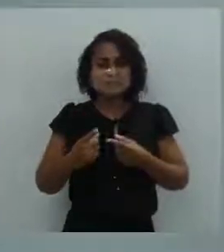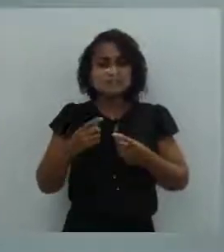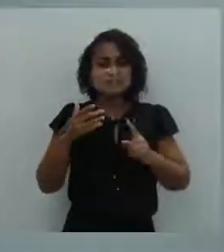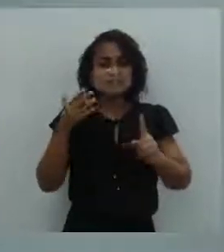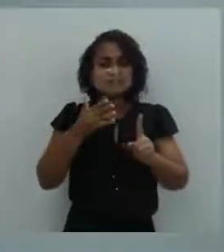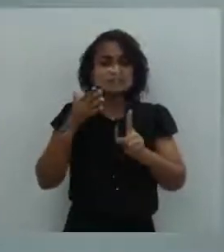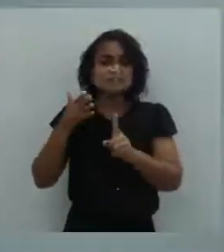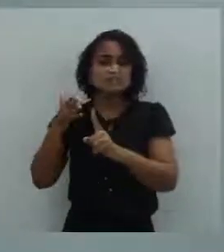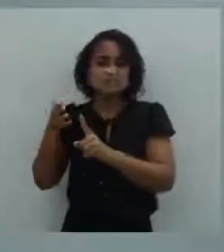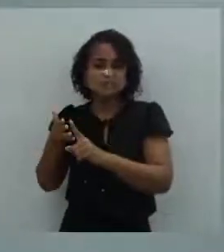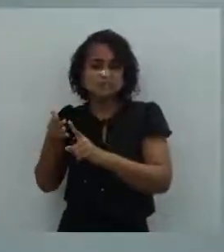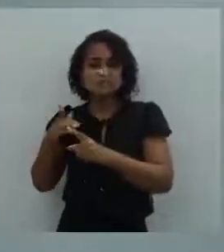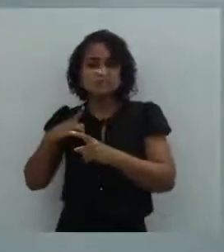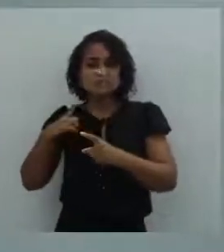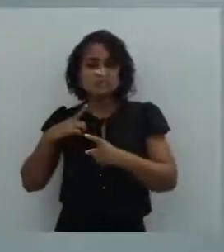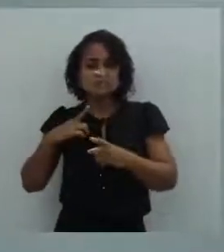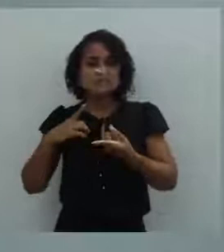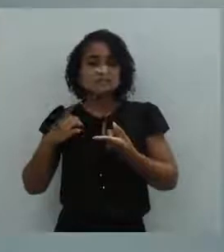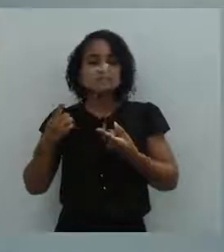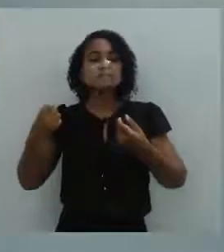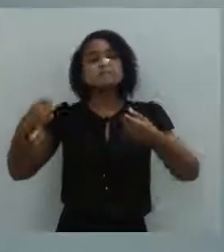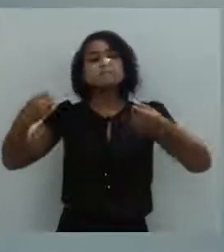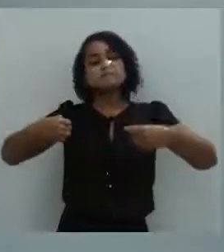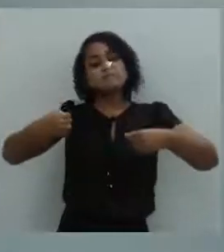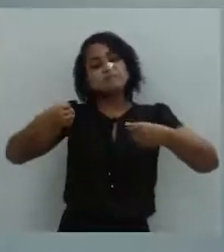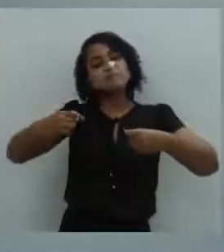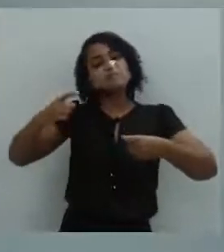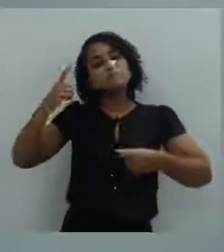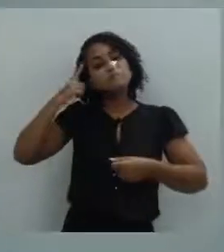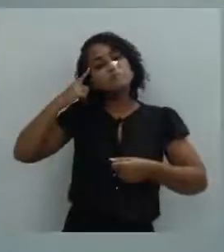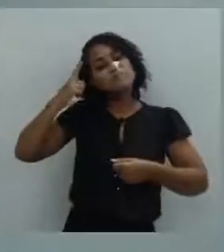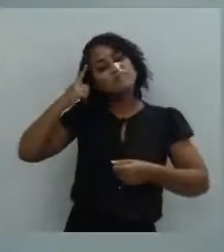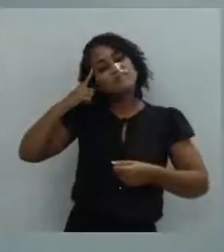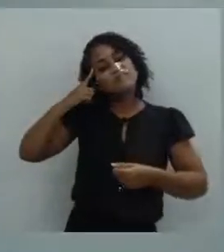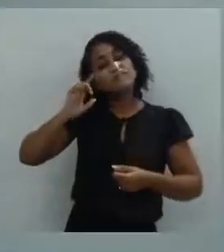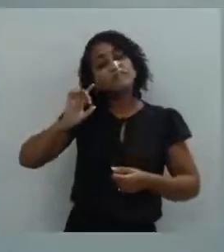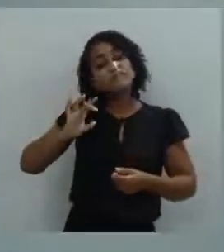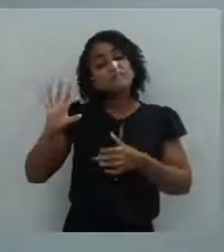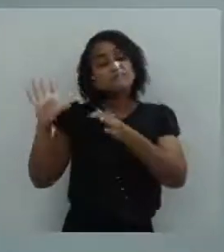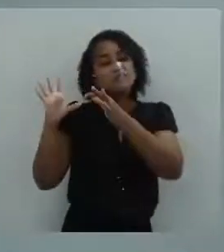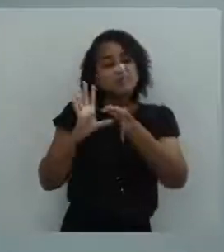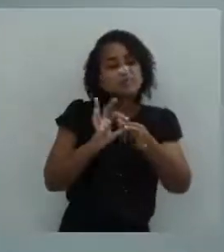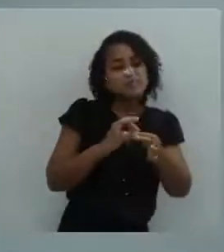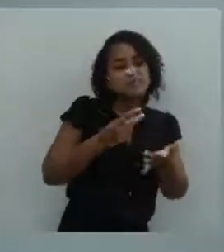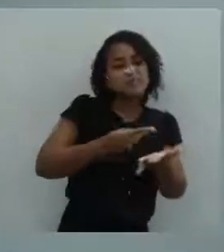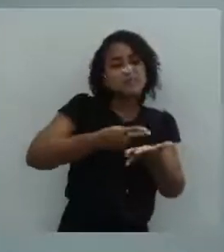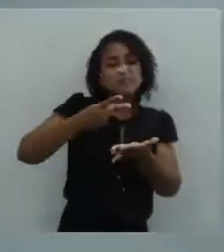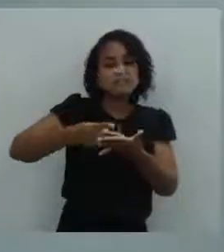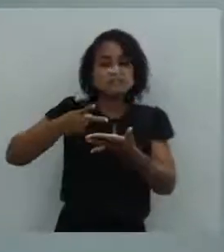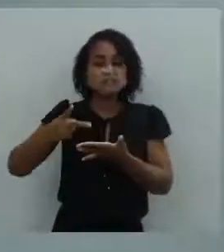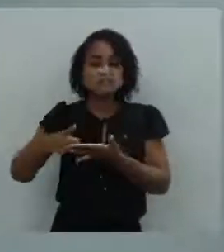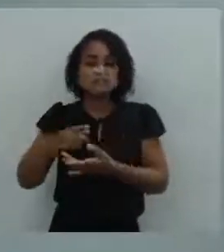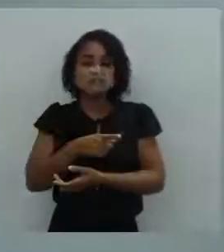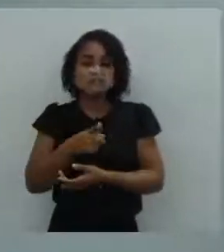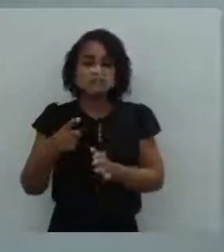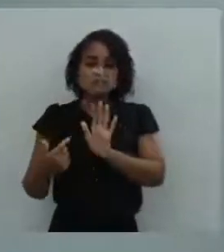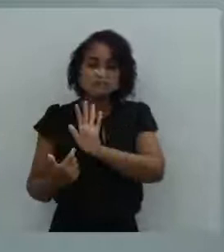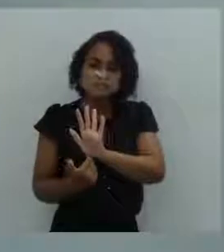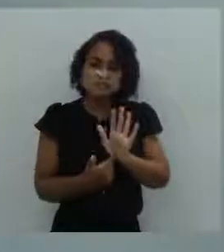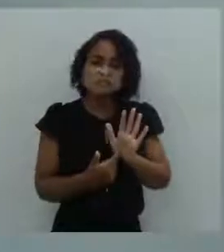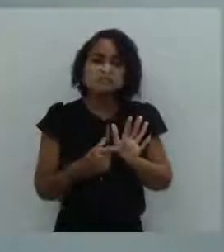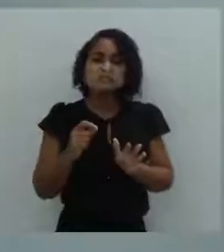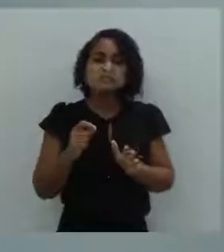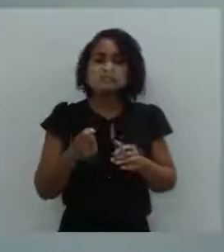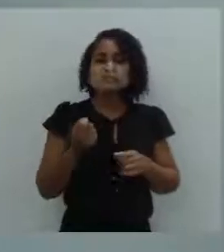vou reivindicar? A gente também precisa pensar nisso. Nessa situação, problema que eu criei e apresentei para vocês, que